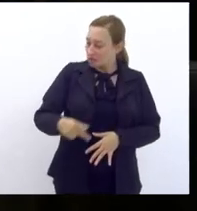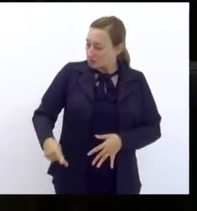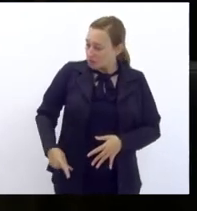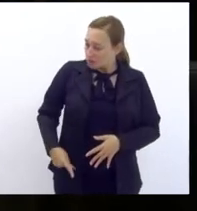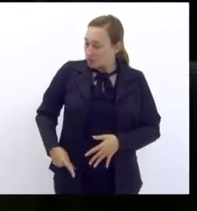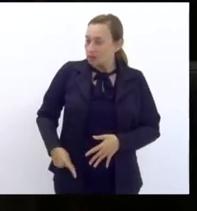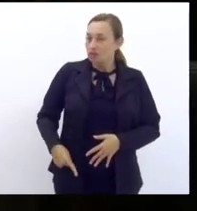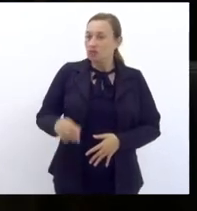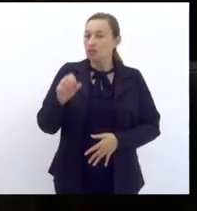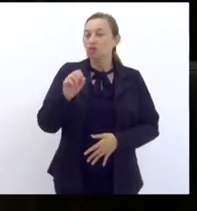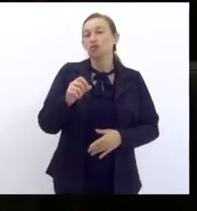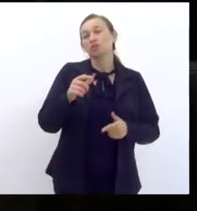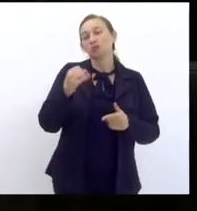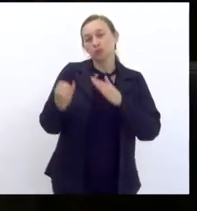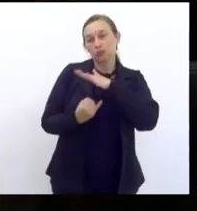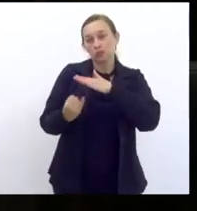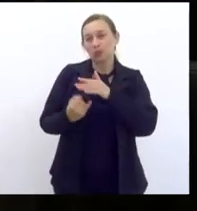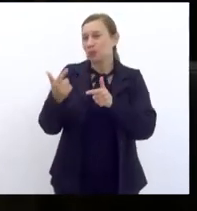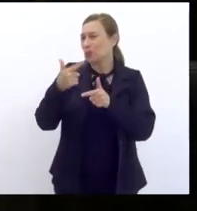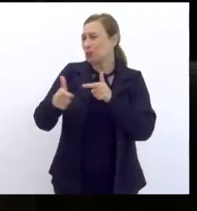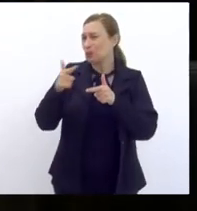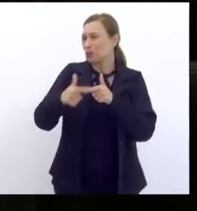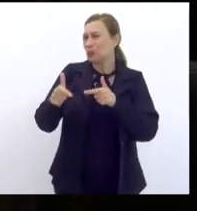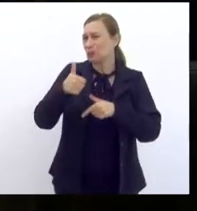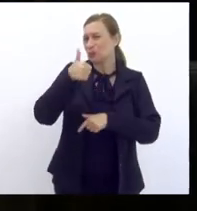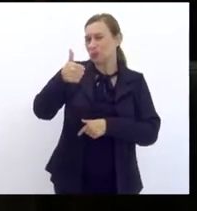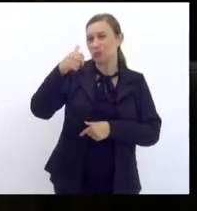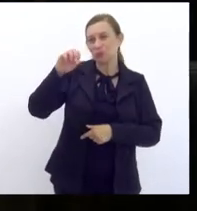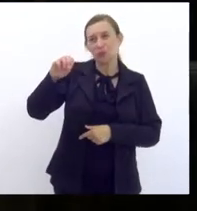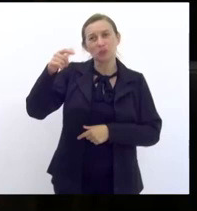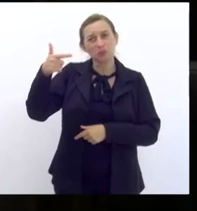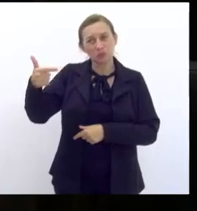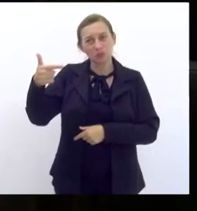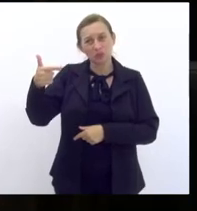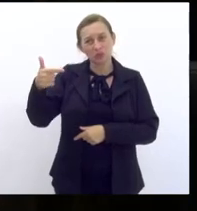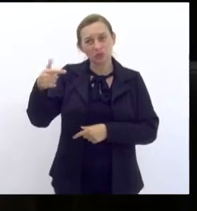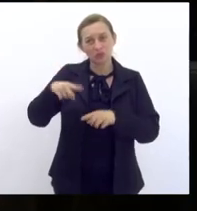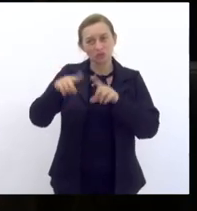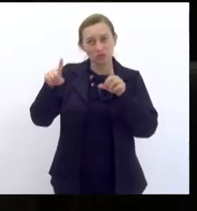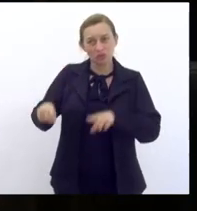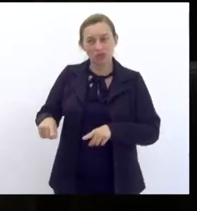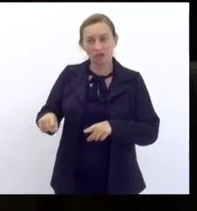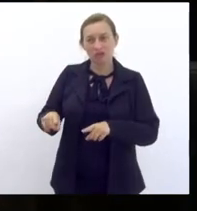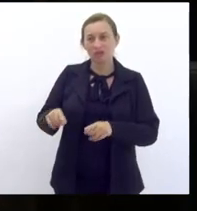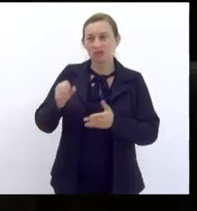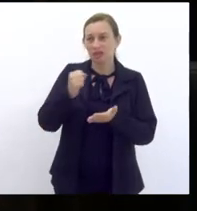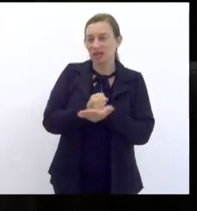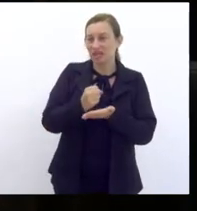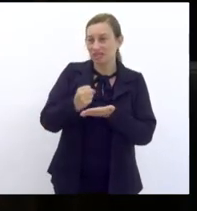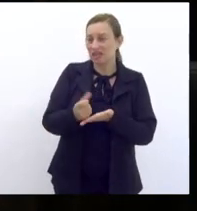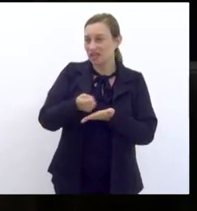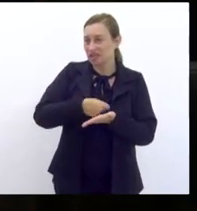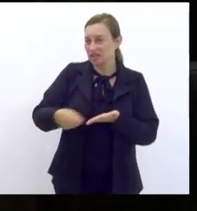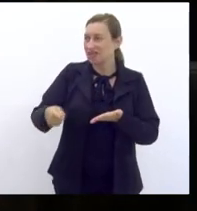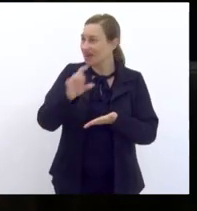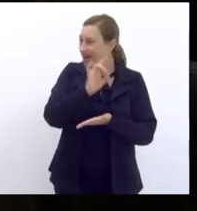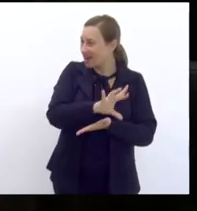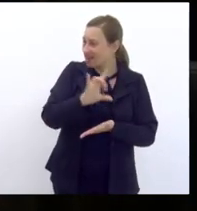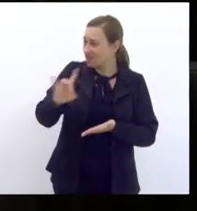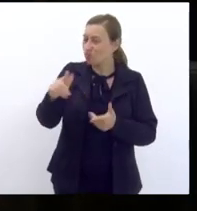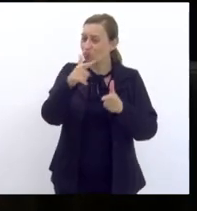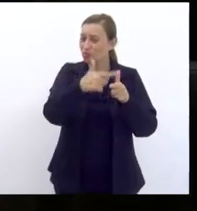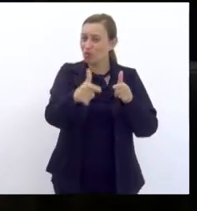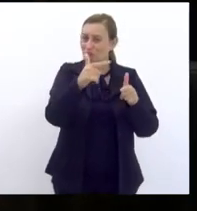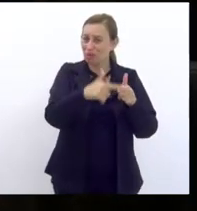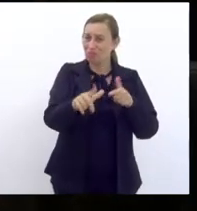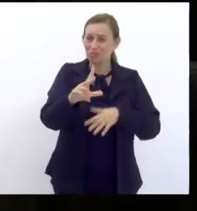problemas com 102 hoje sente dois funcionários CLT cada um com um universo com seus